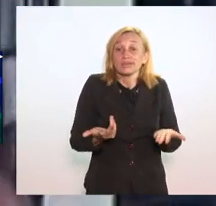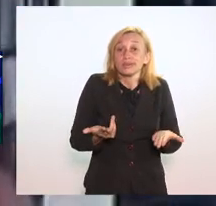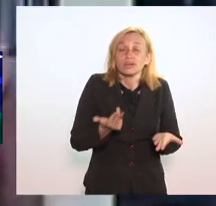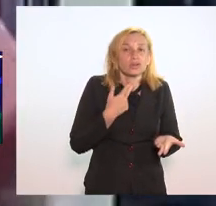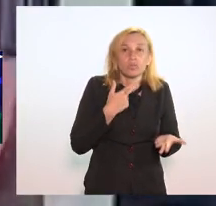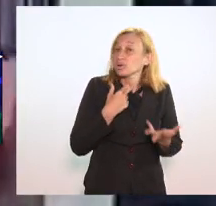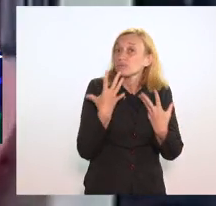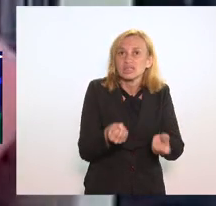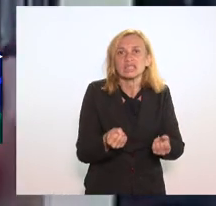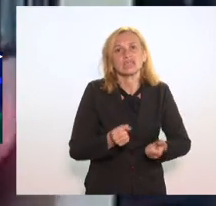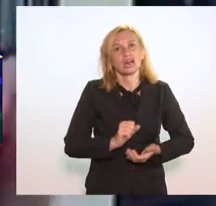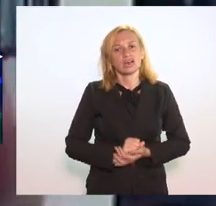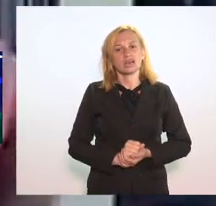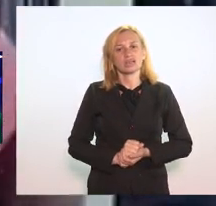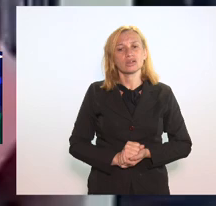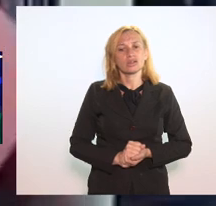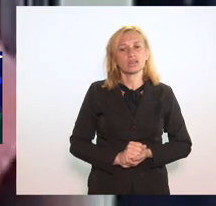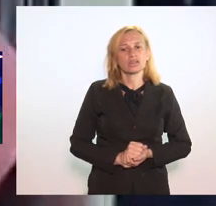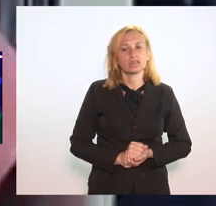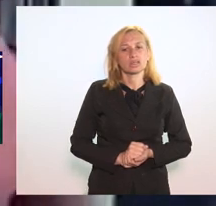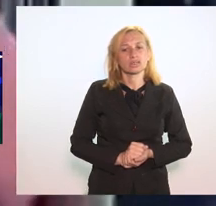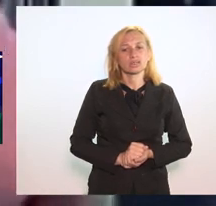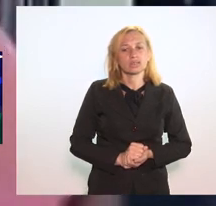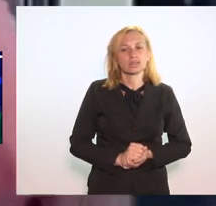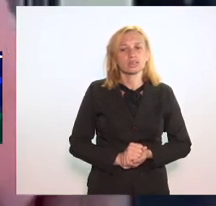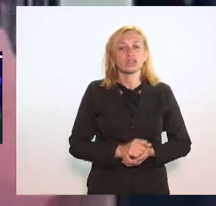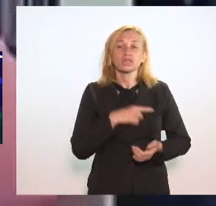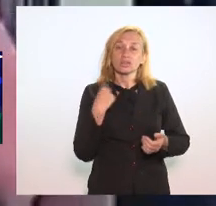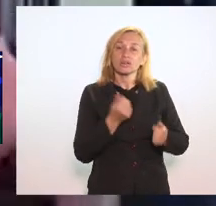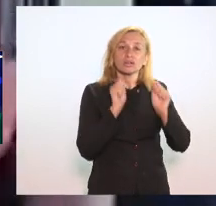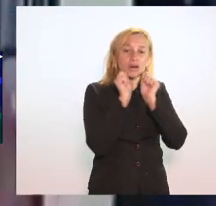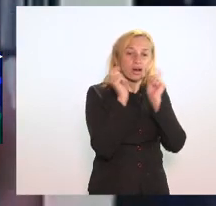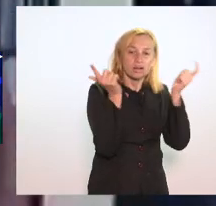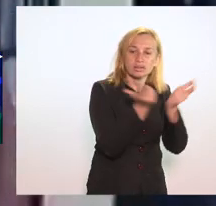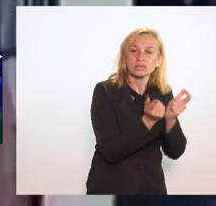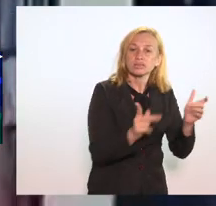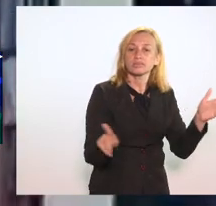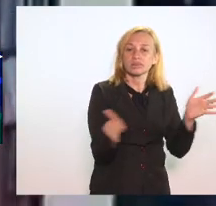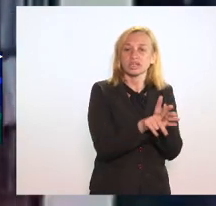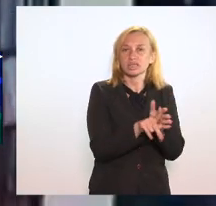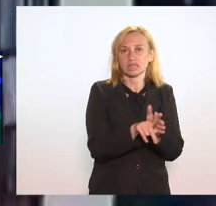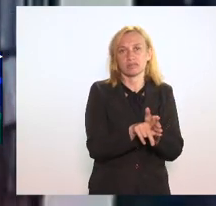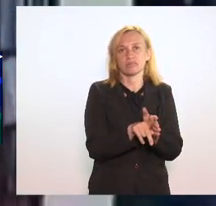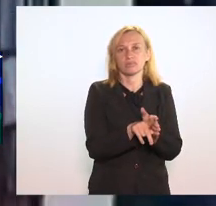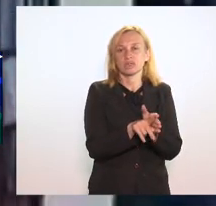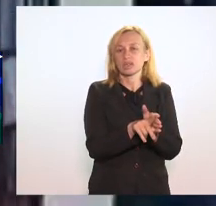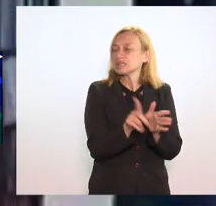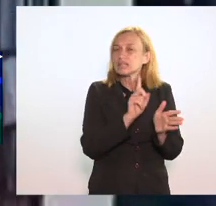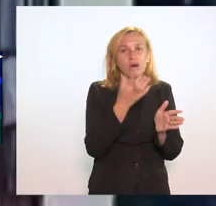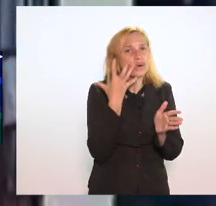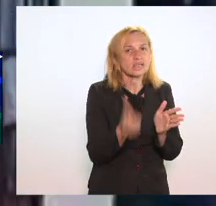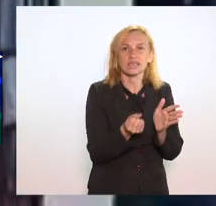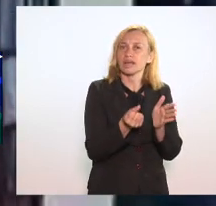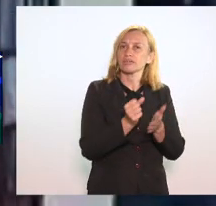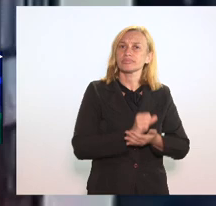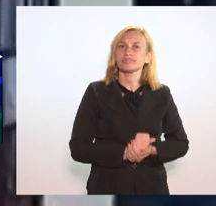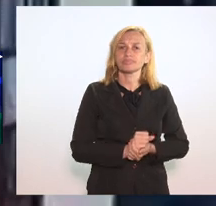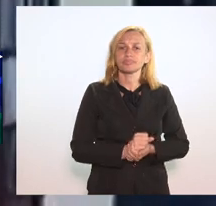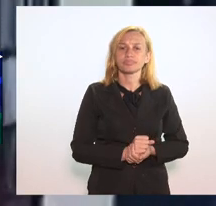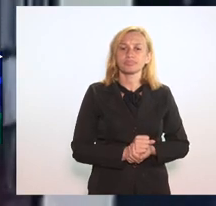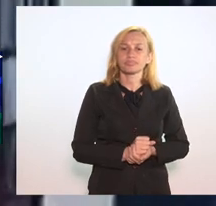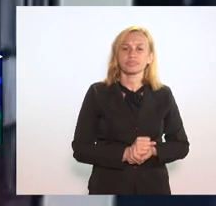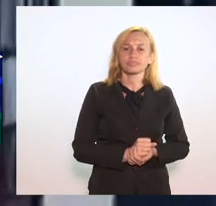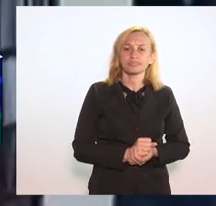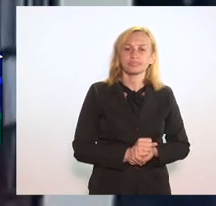podemos a dividir isso como membros de uma Assembleia Legislativa do Estado do Rio de Janeiro não apresenta de forma bom